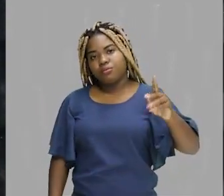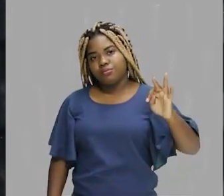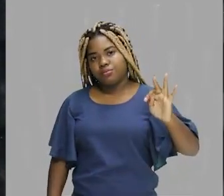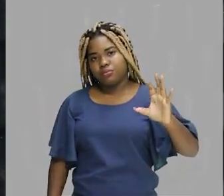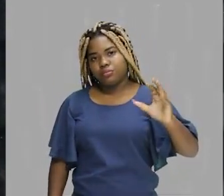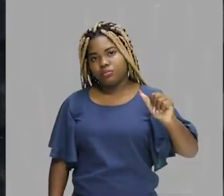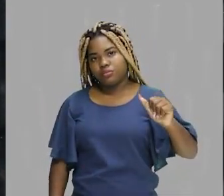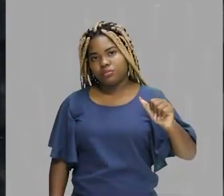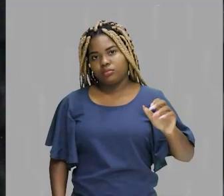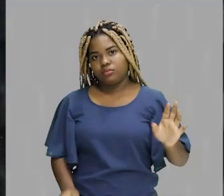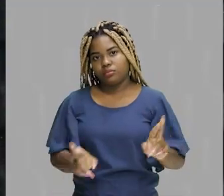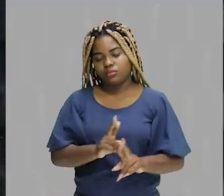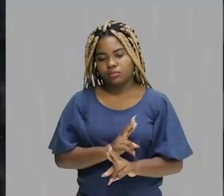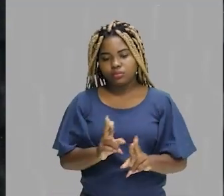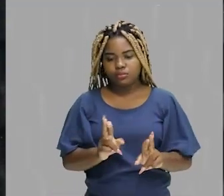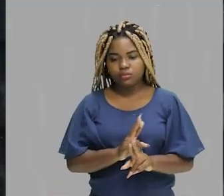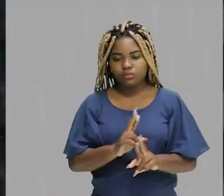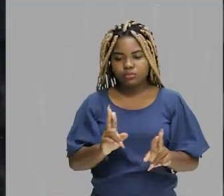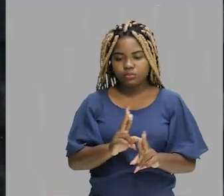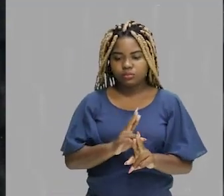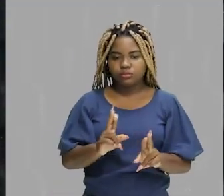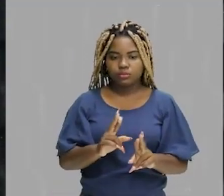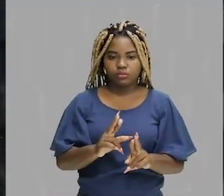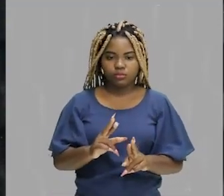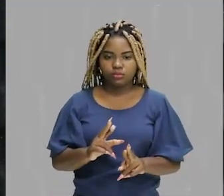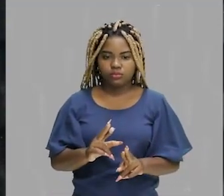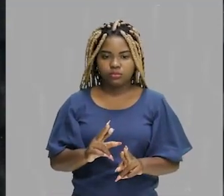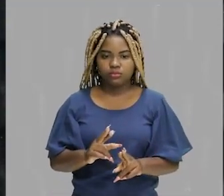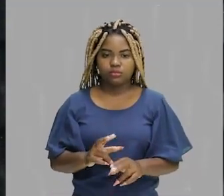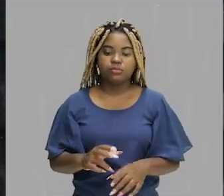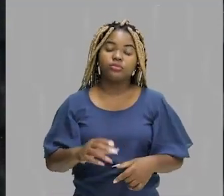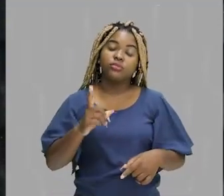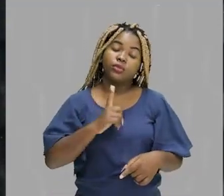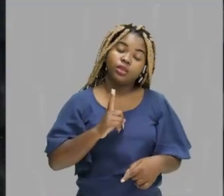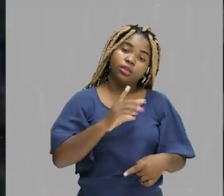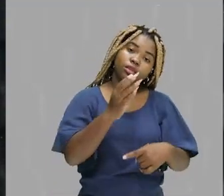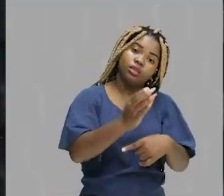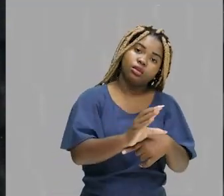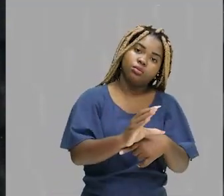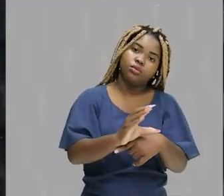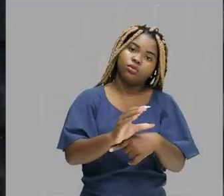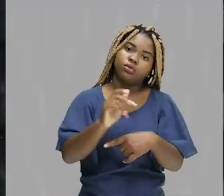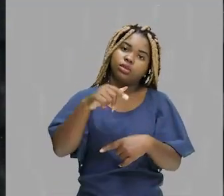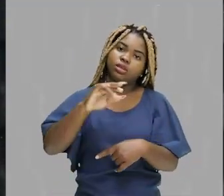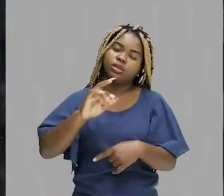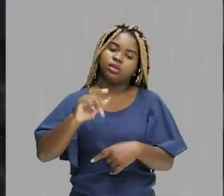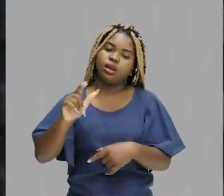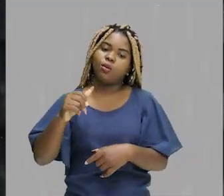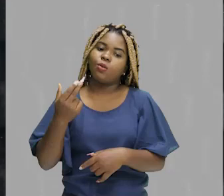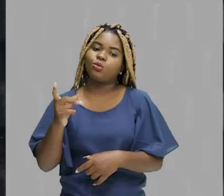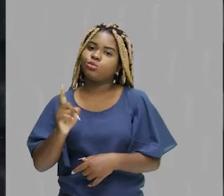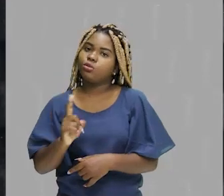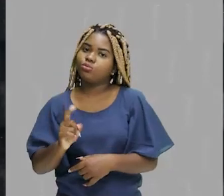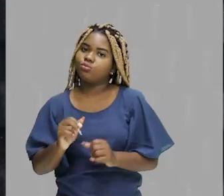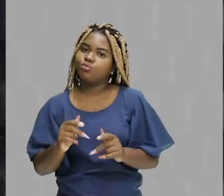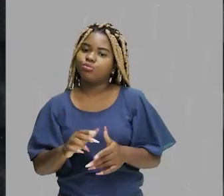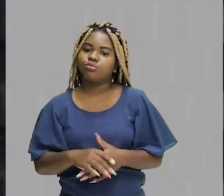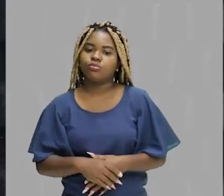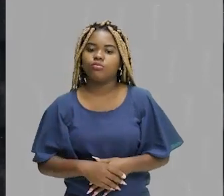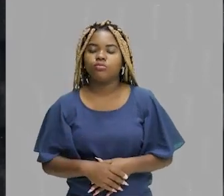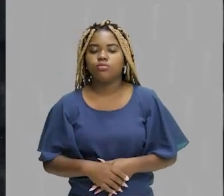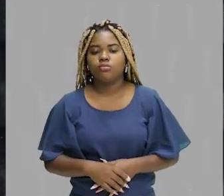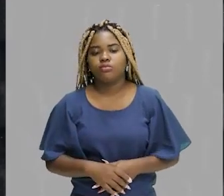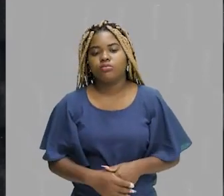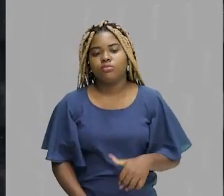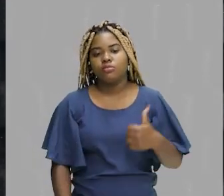está relacionada com a presença ou não do carbono quiral. Então, essa primeira estrutura, eu